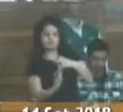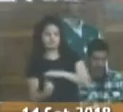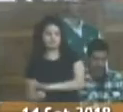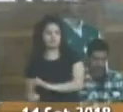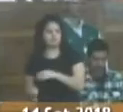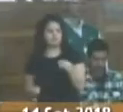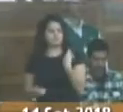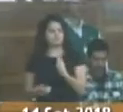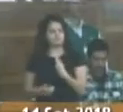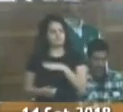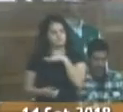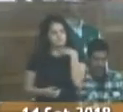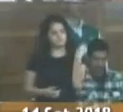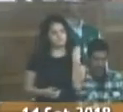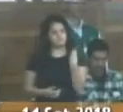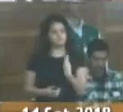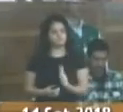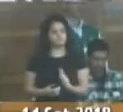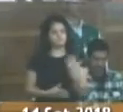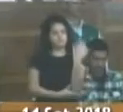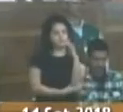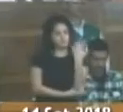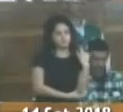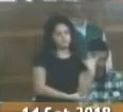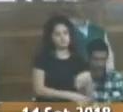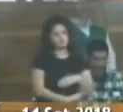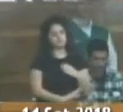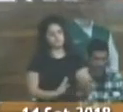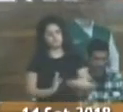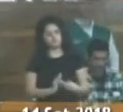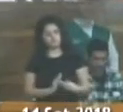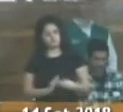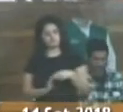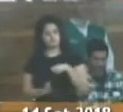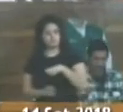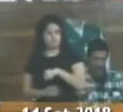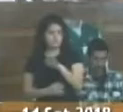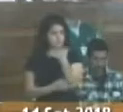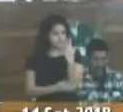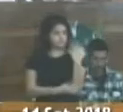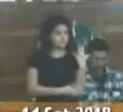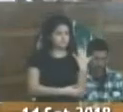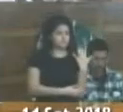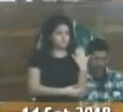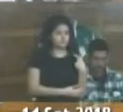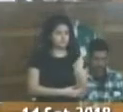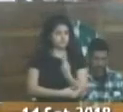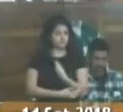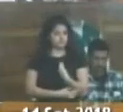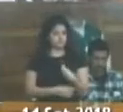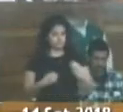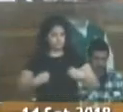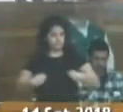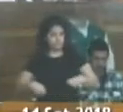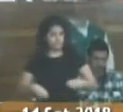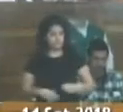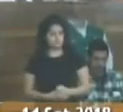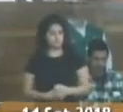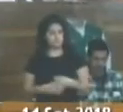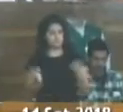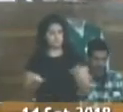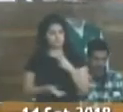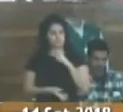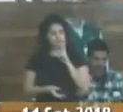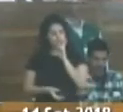gente mata o meio ambiente todo, e é desse meio ambiente que a gente precisa. Hoje eu